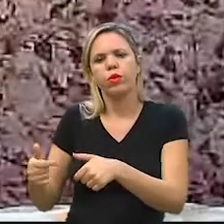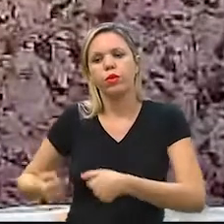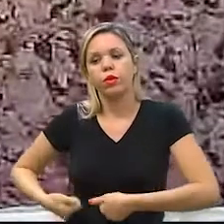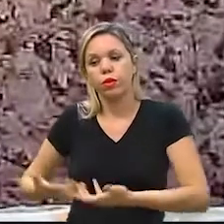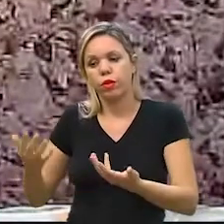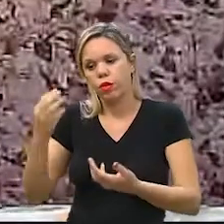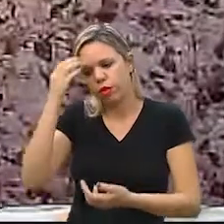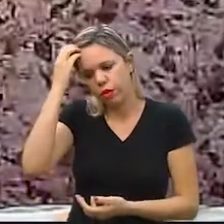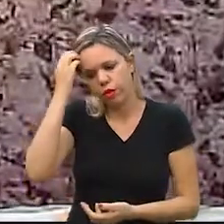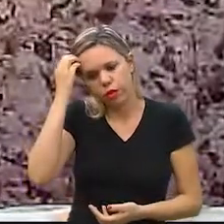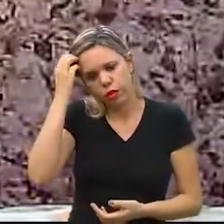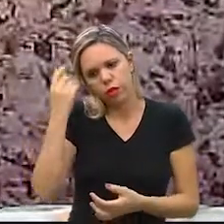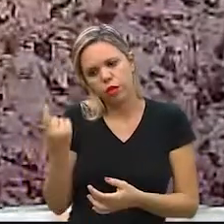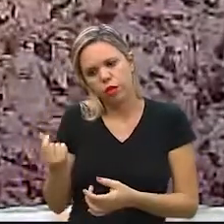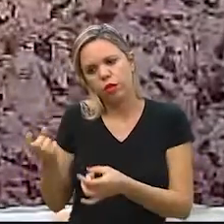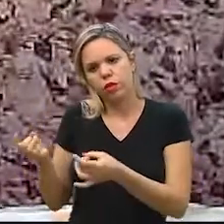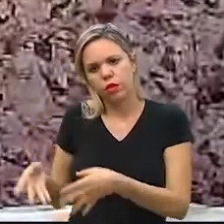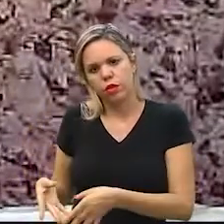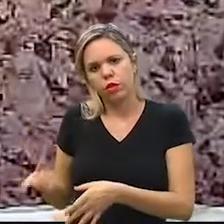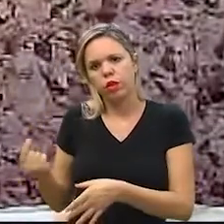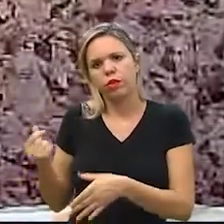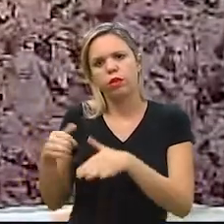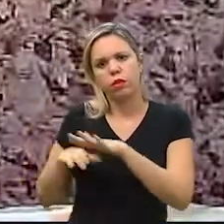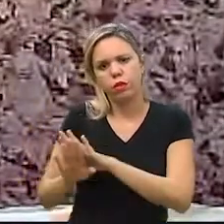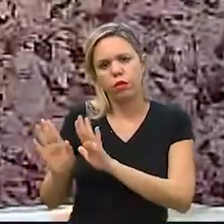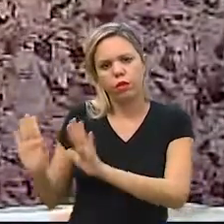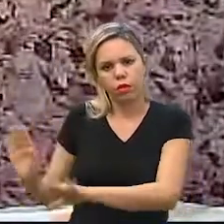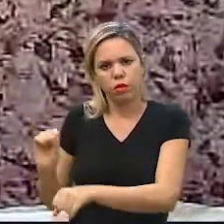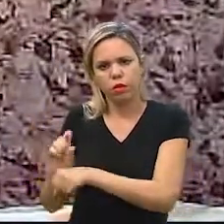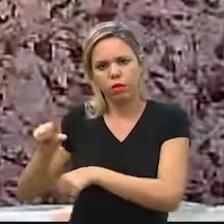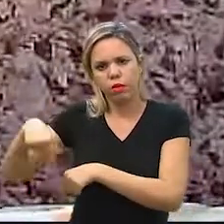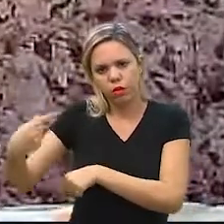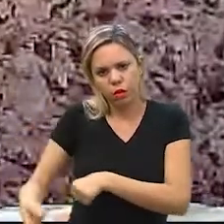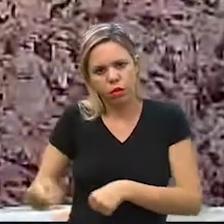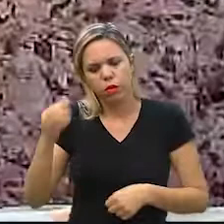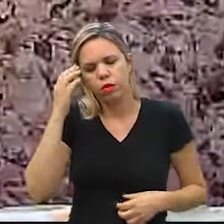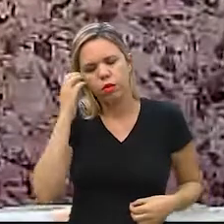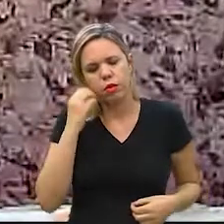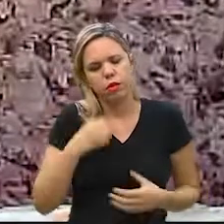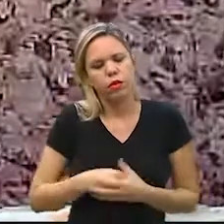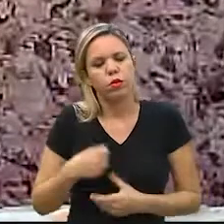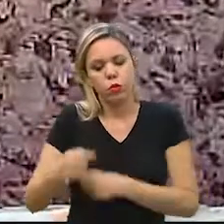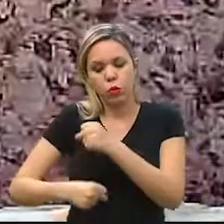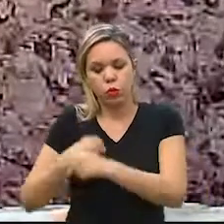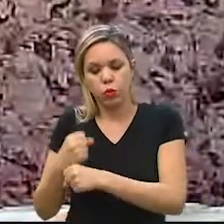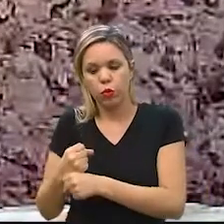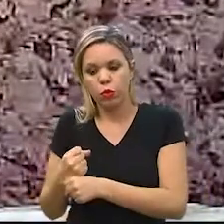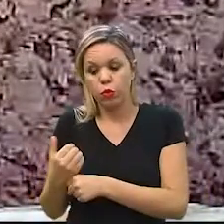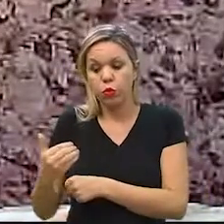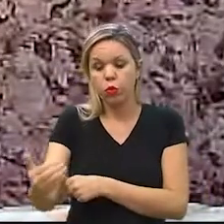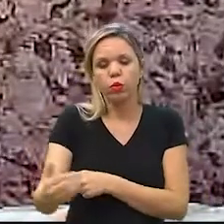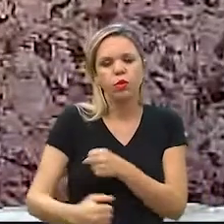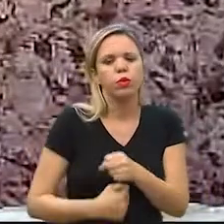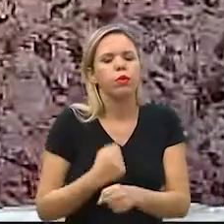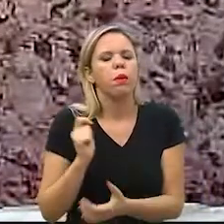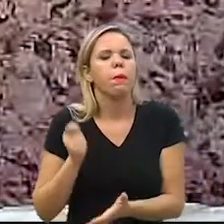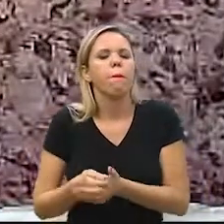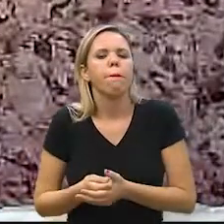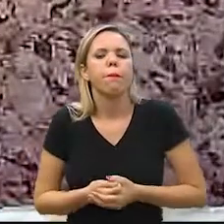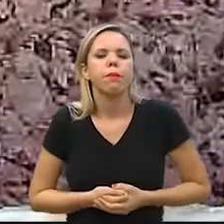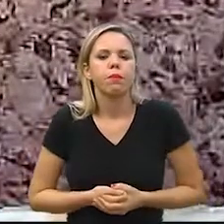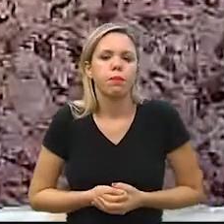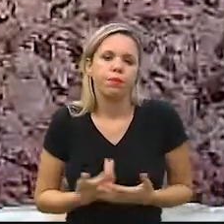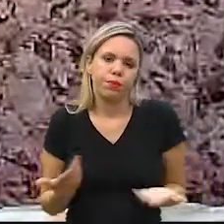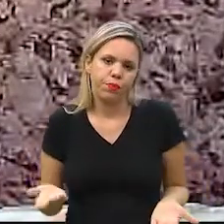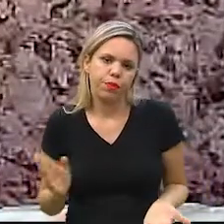do gasto, tem que deixar o recurso financeiro no caixa para passar para o ano seguinte, para pagar no ano seguinte.